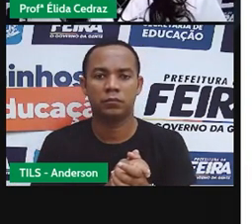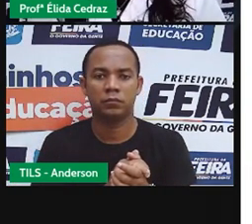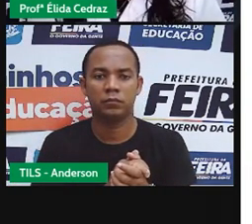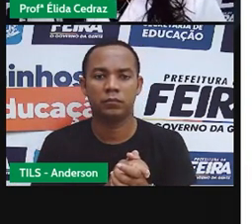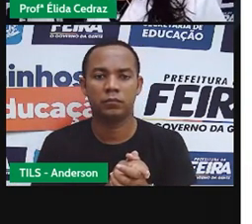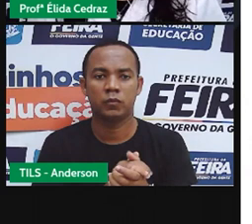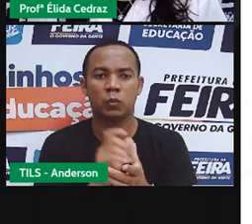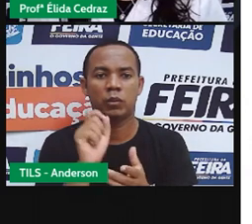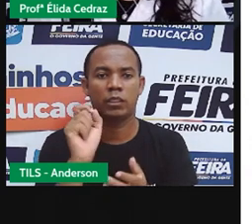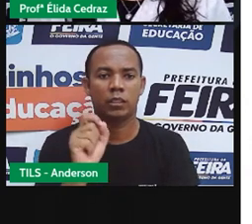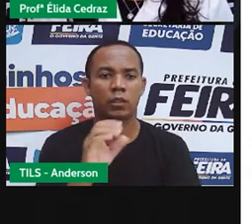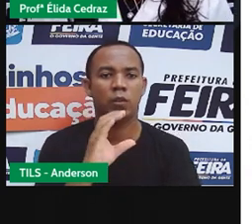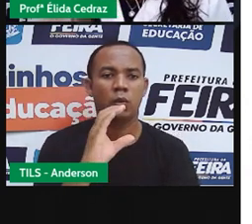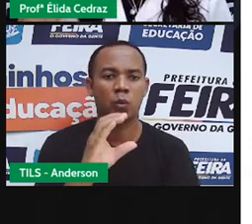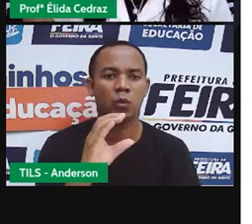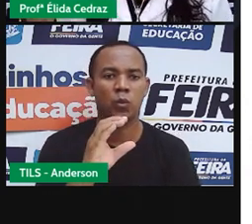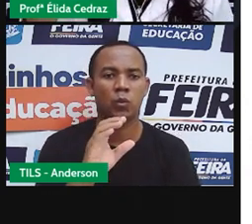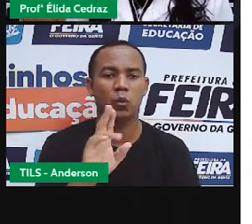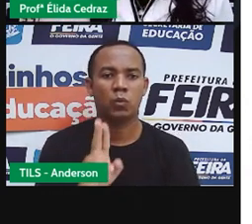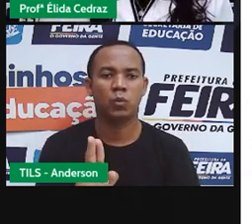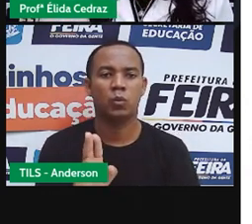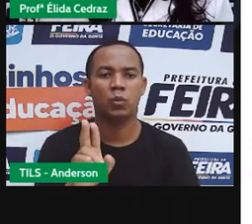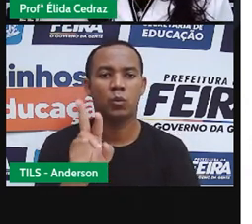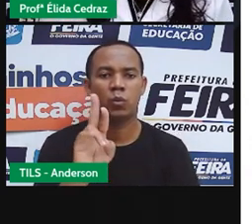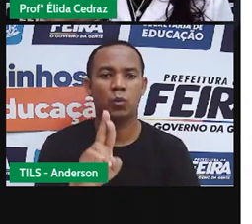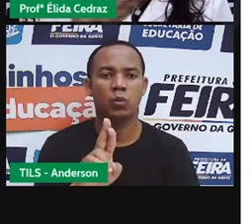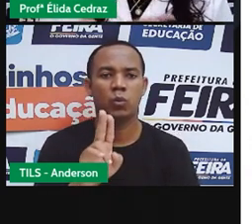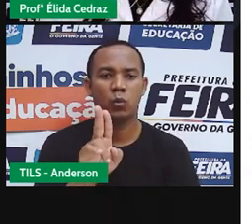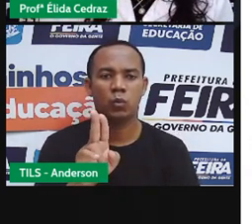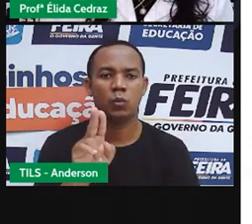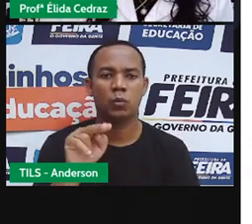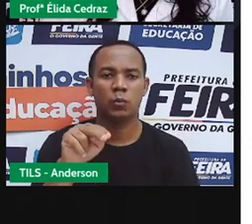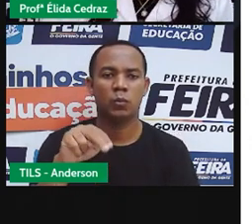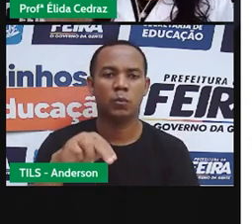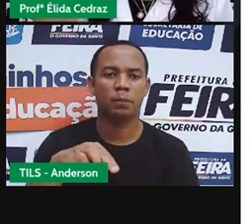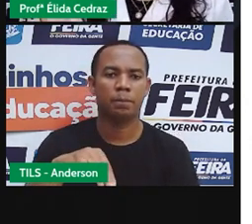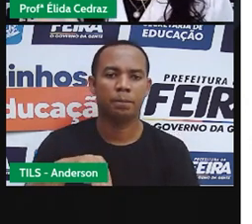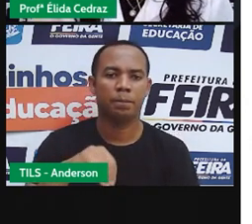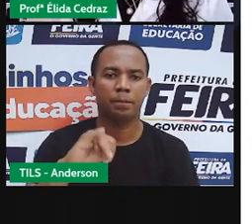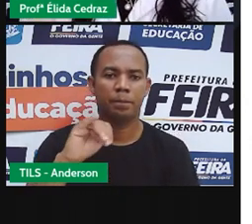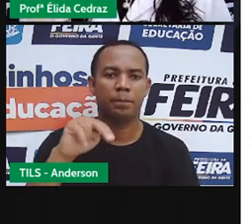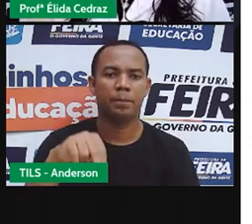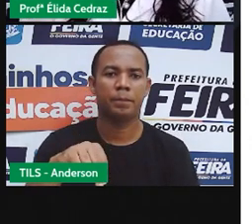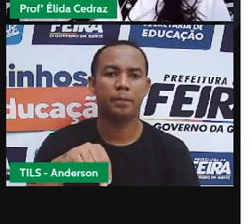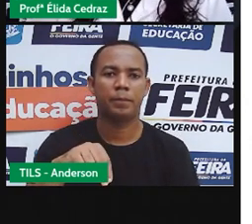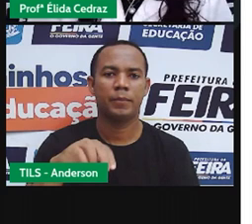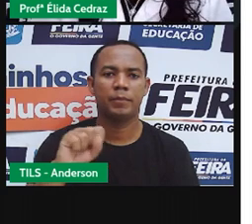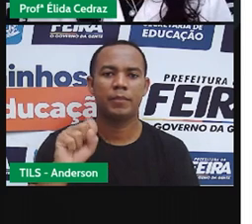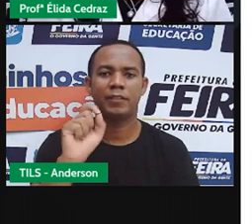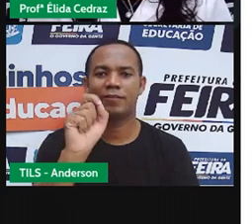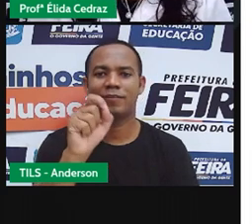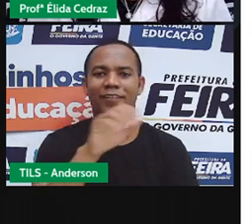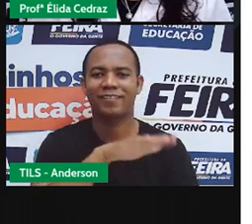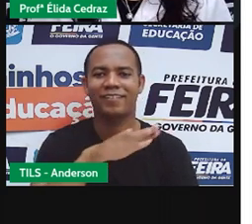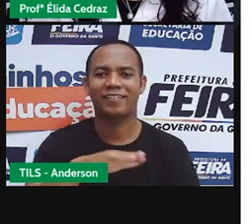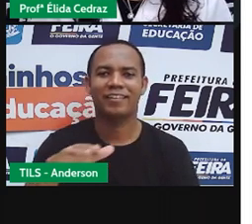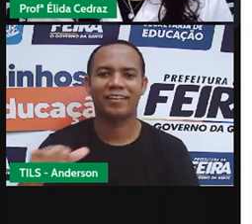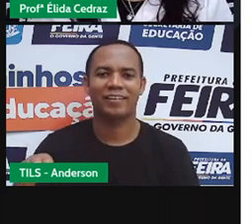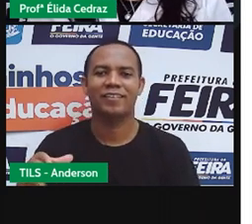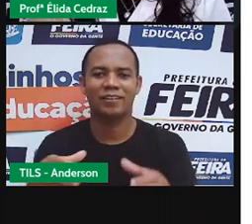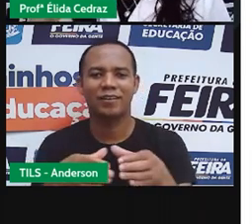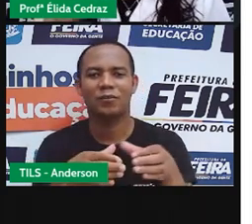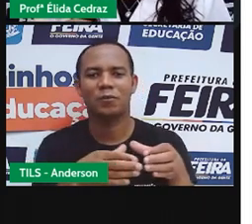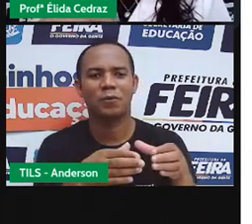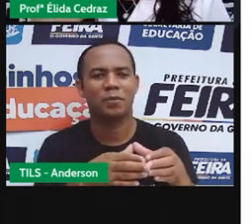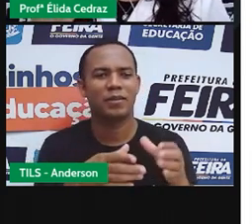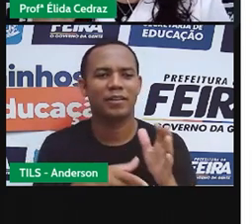Os curumins, que são as crianças das tribos, eles aprendem desde pequenos